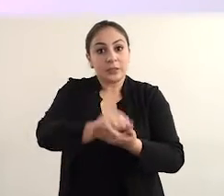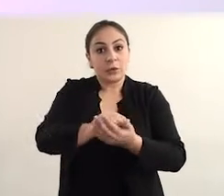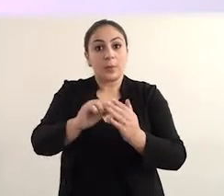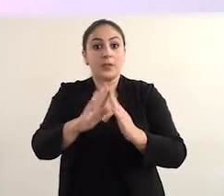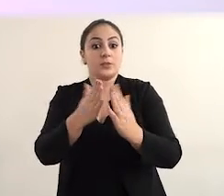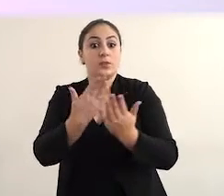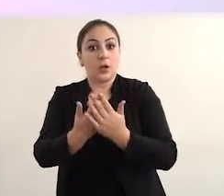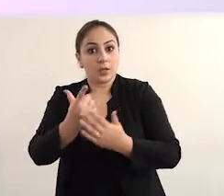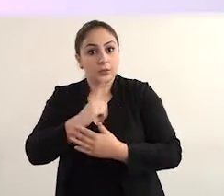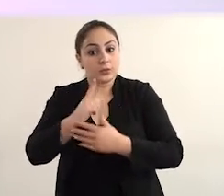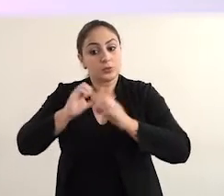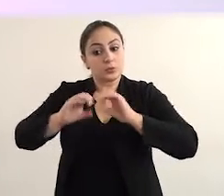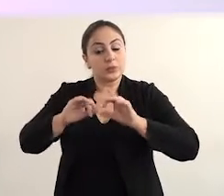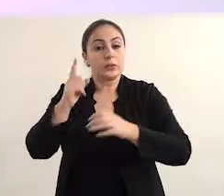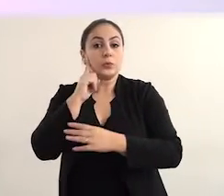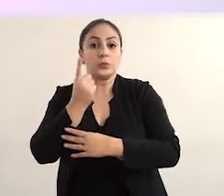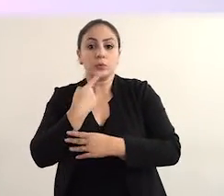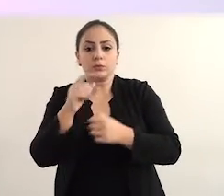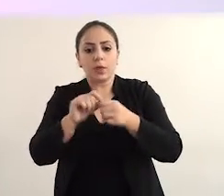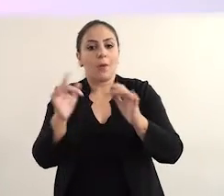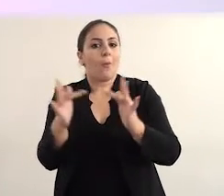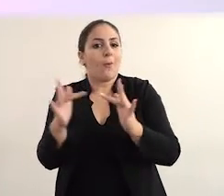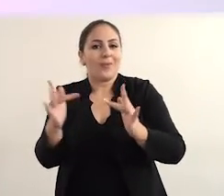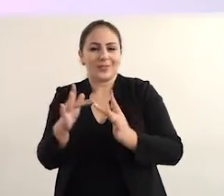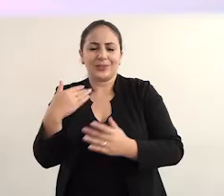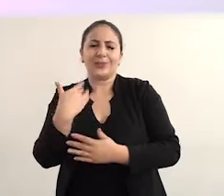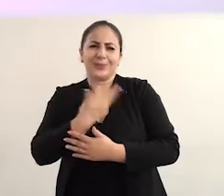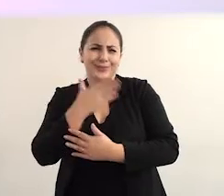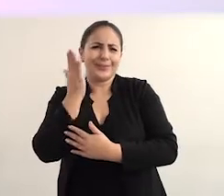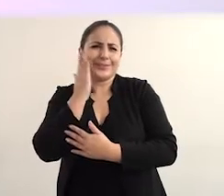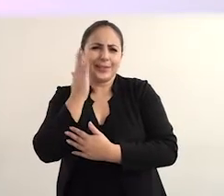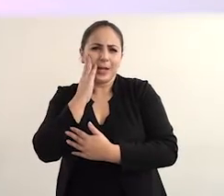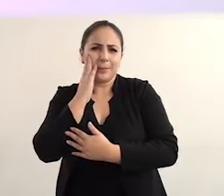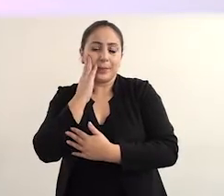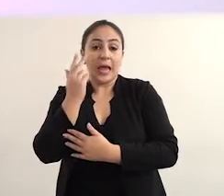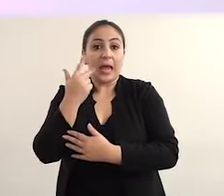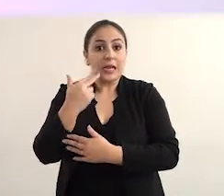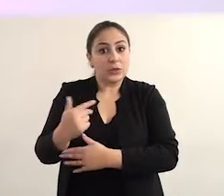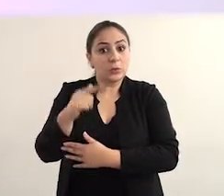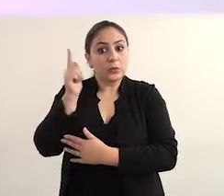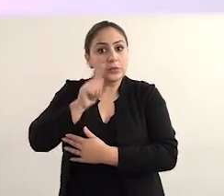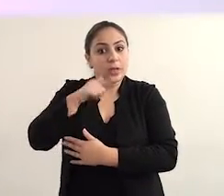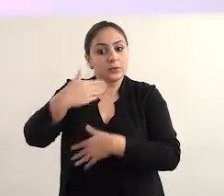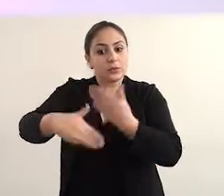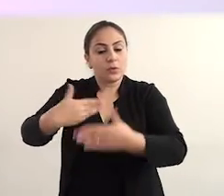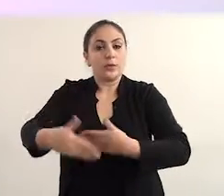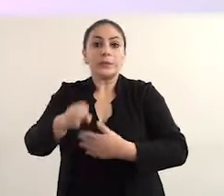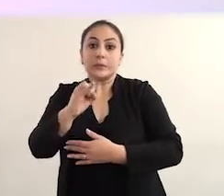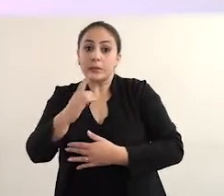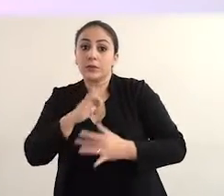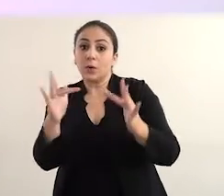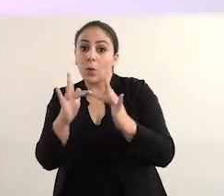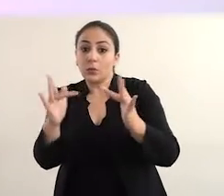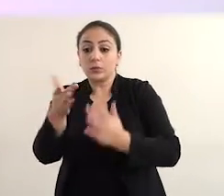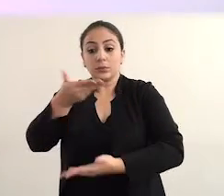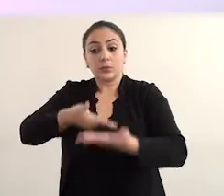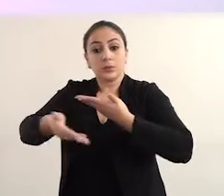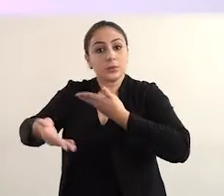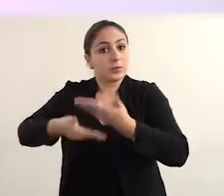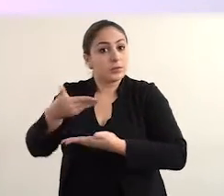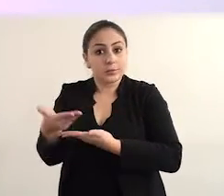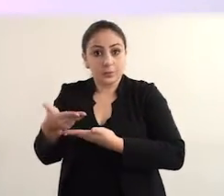de surdos e fazer o convívio dela, porque a gente sabe que uma língua só é desenvolvida com o contato, com a